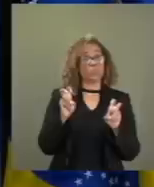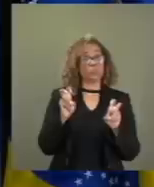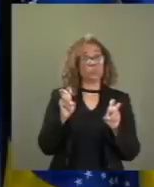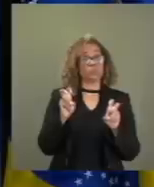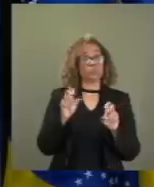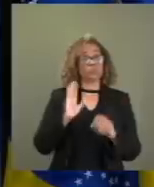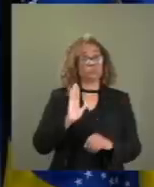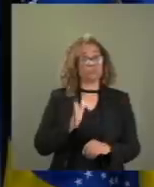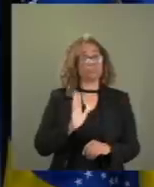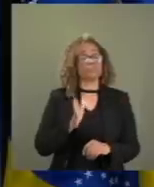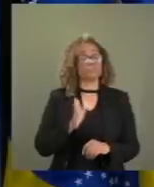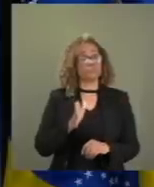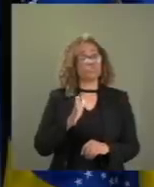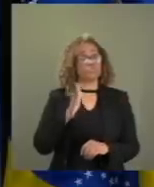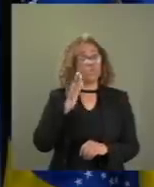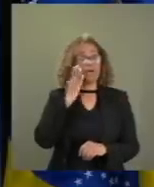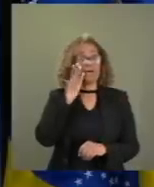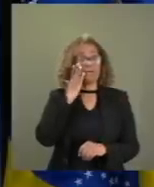colocados